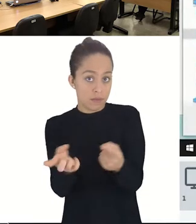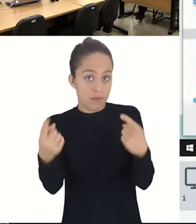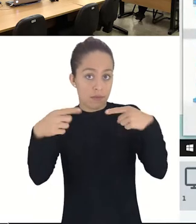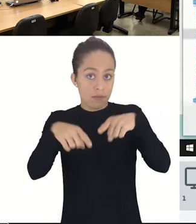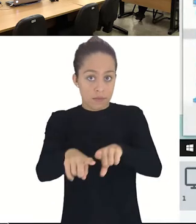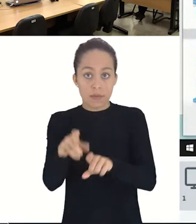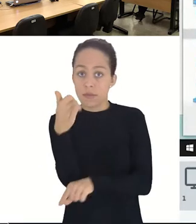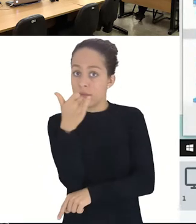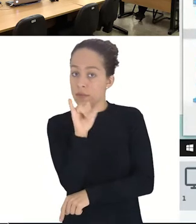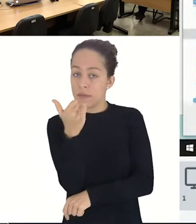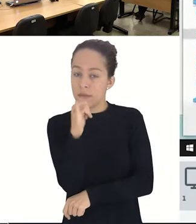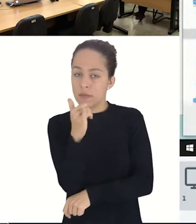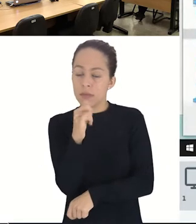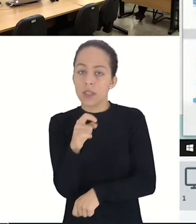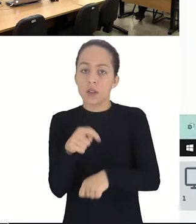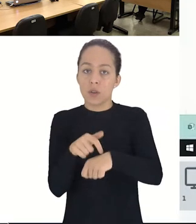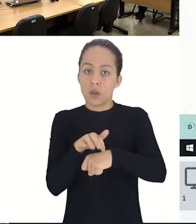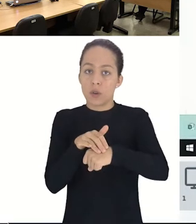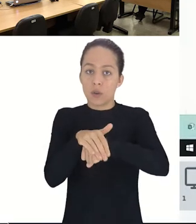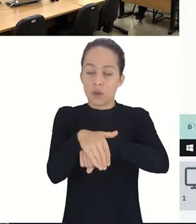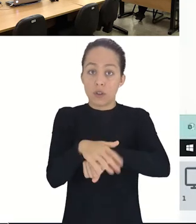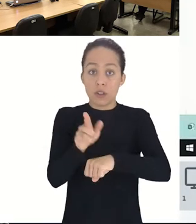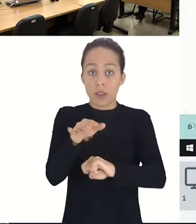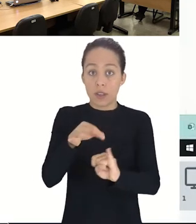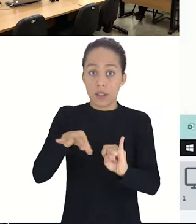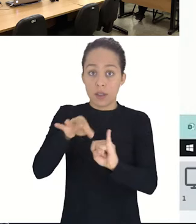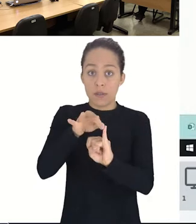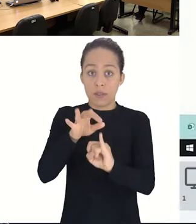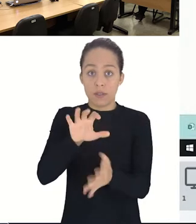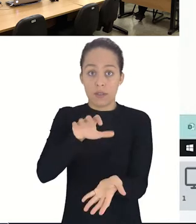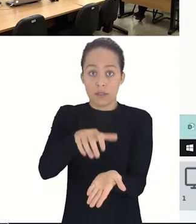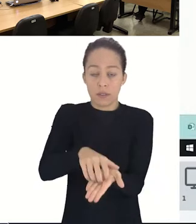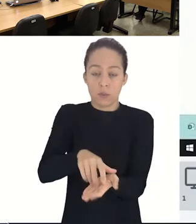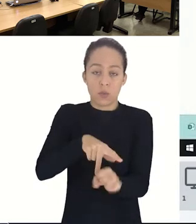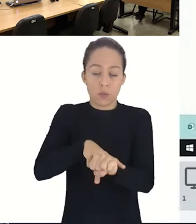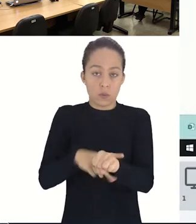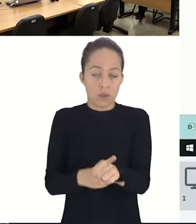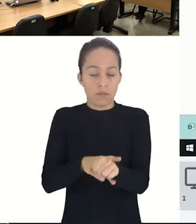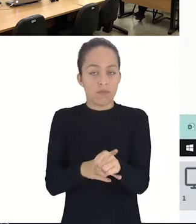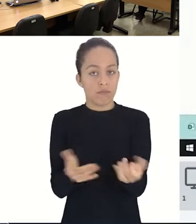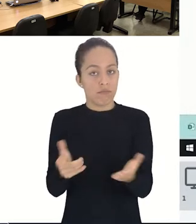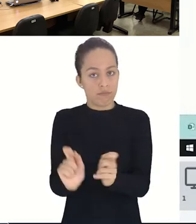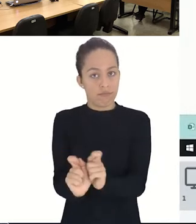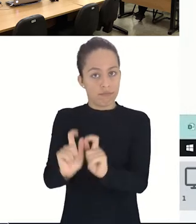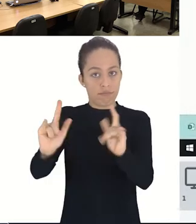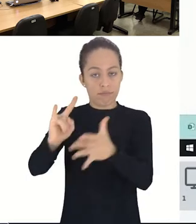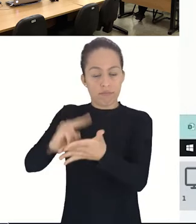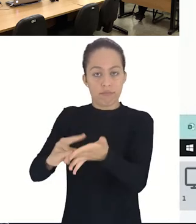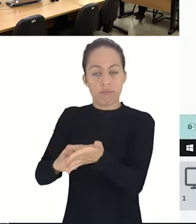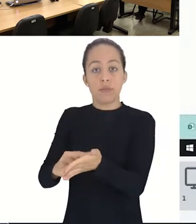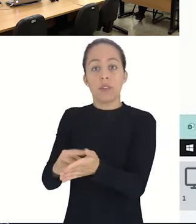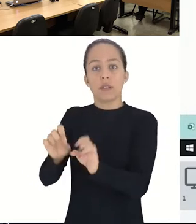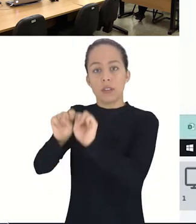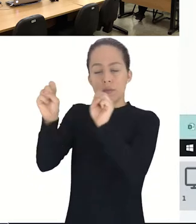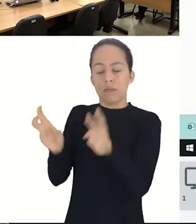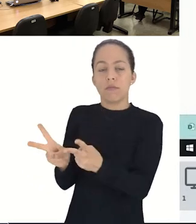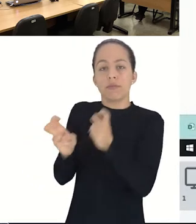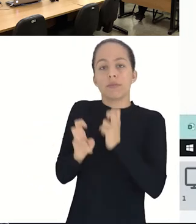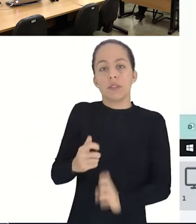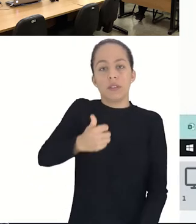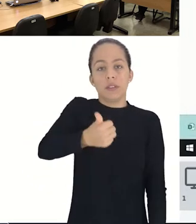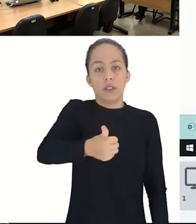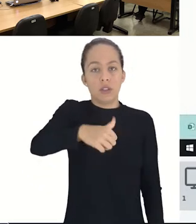curso concomitante eletrotécnica noturno do campus Guarapari. Vamos abrir o arquivo. O sistema